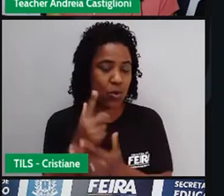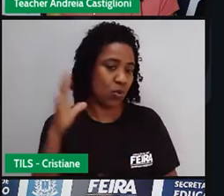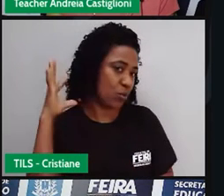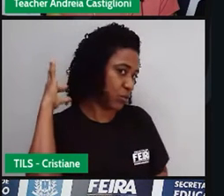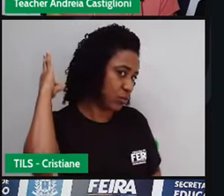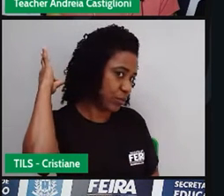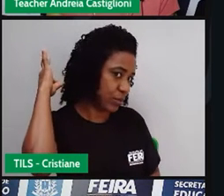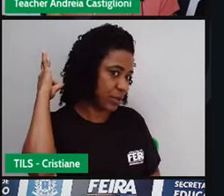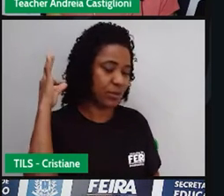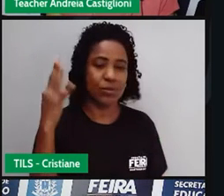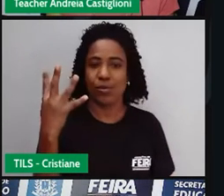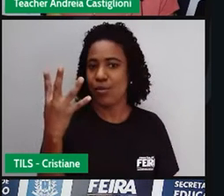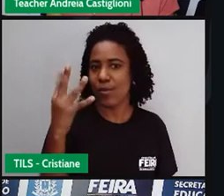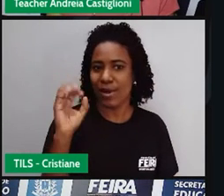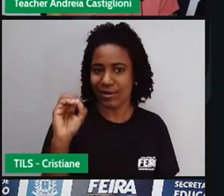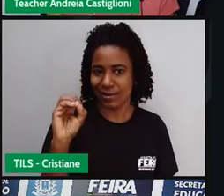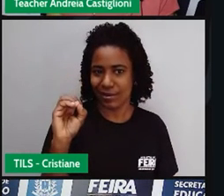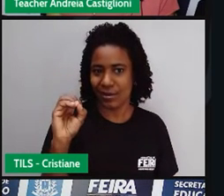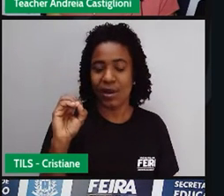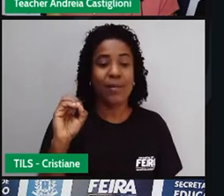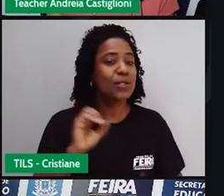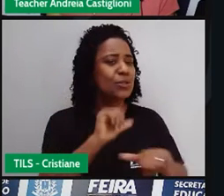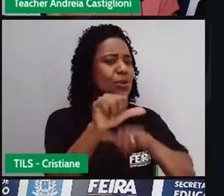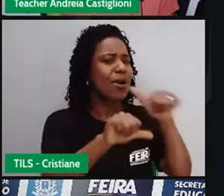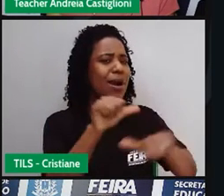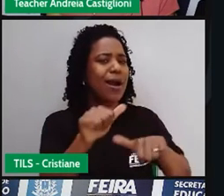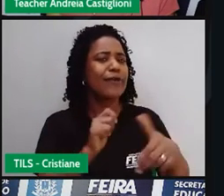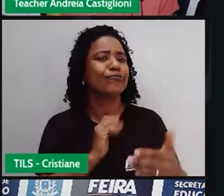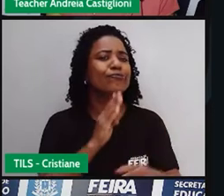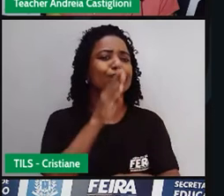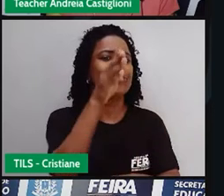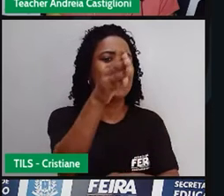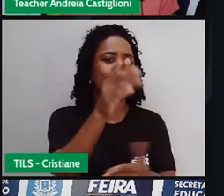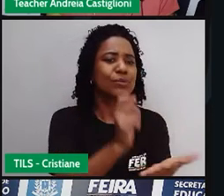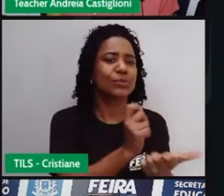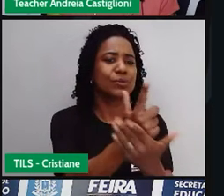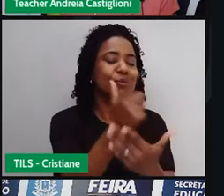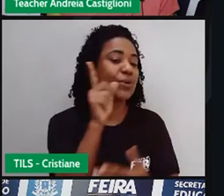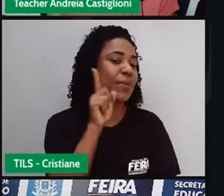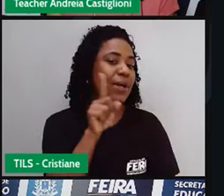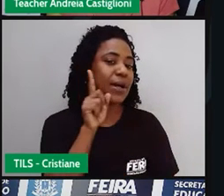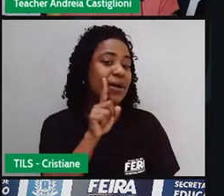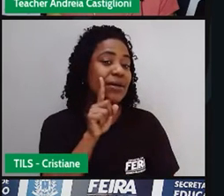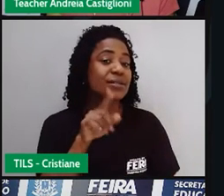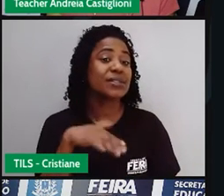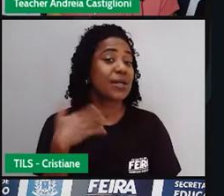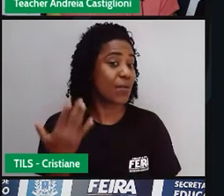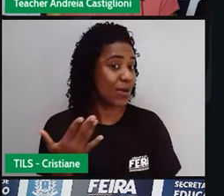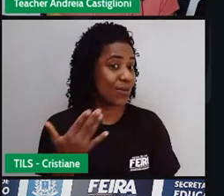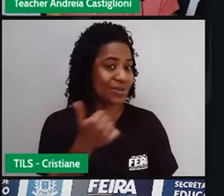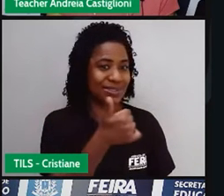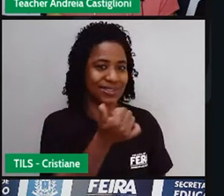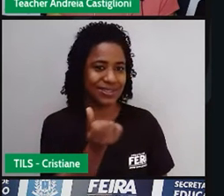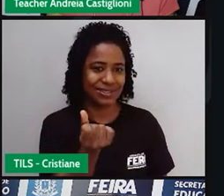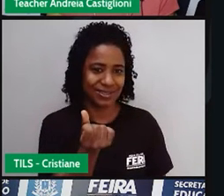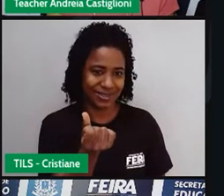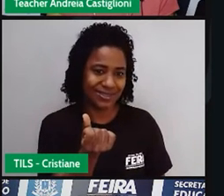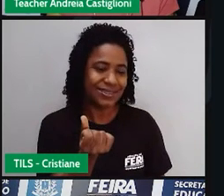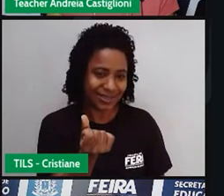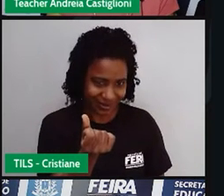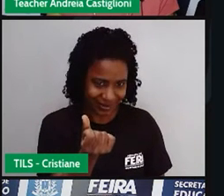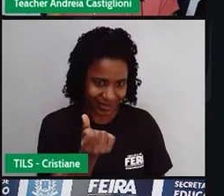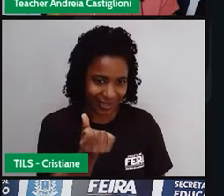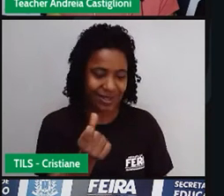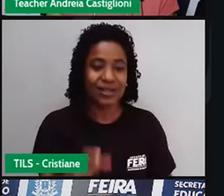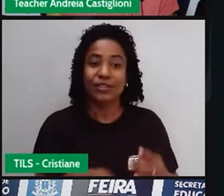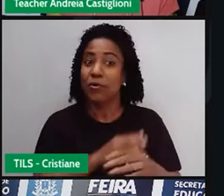se eu for comprar uma camisa para ele nos Estados Unidos o número esperar você tinha 16 na